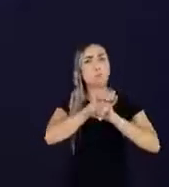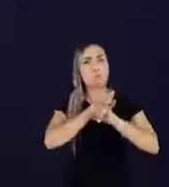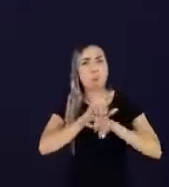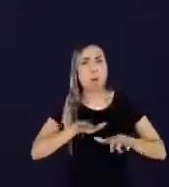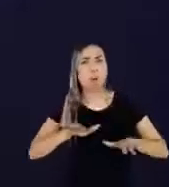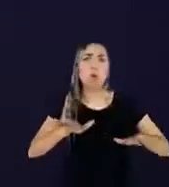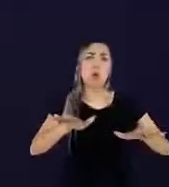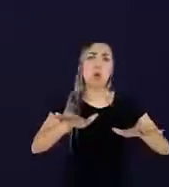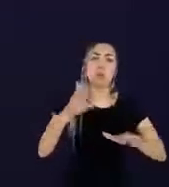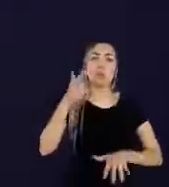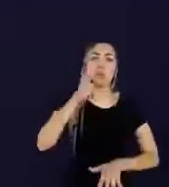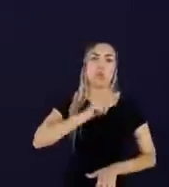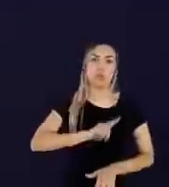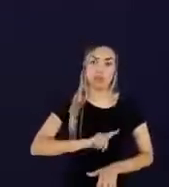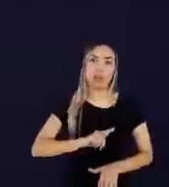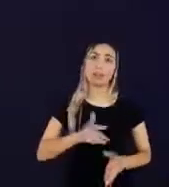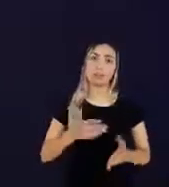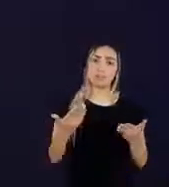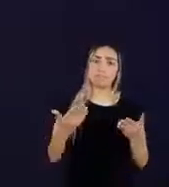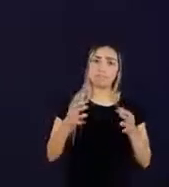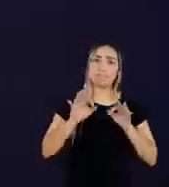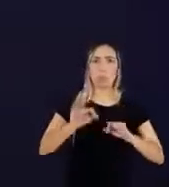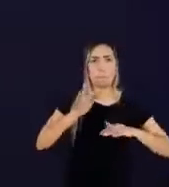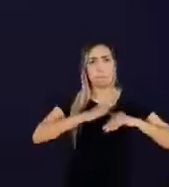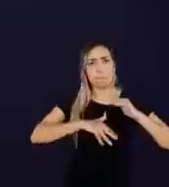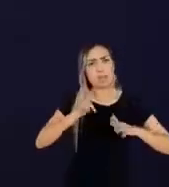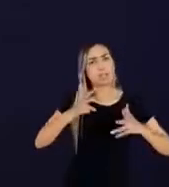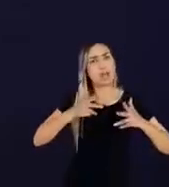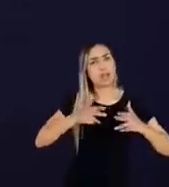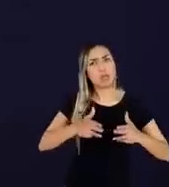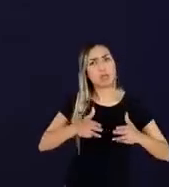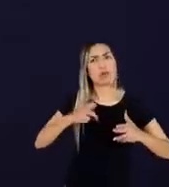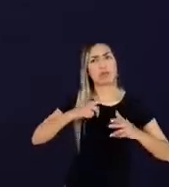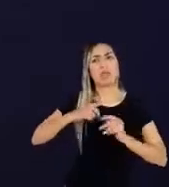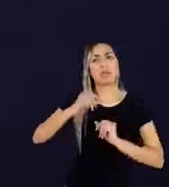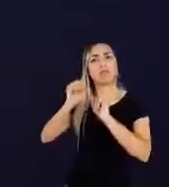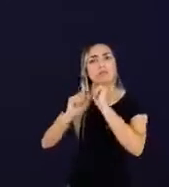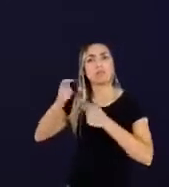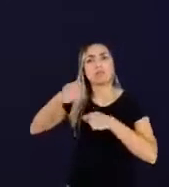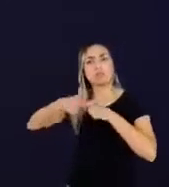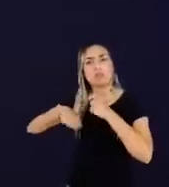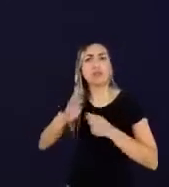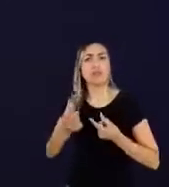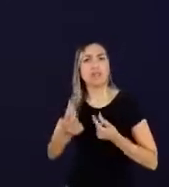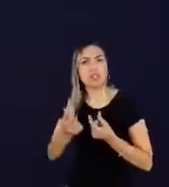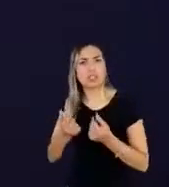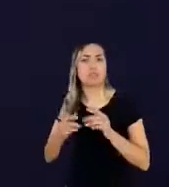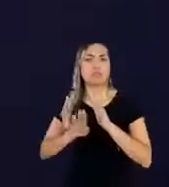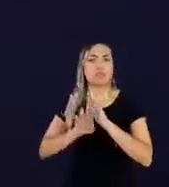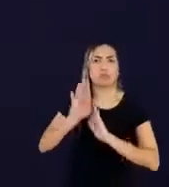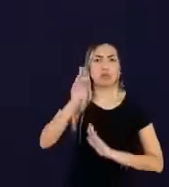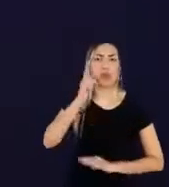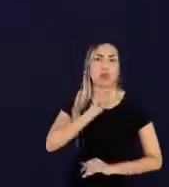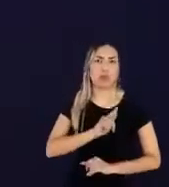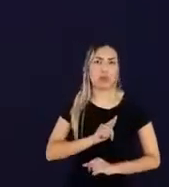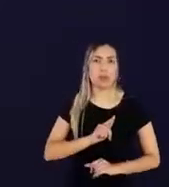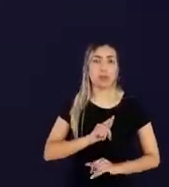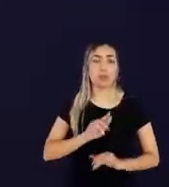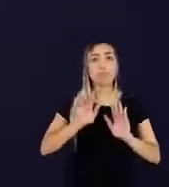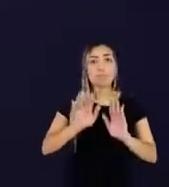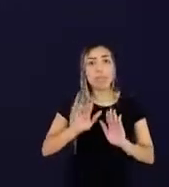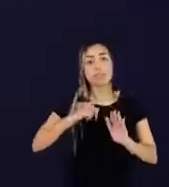mesma prática que eu falei agora há pouco, no mercado financeiro, mercados mais avançados. E a terceira frente é a frente do